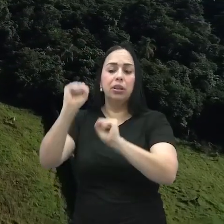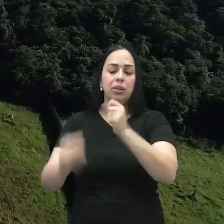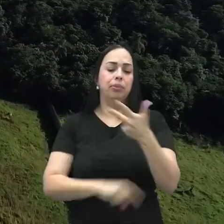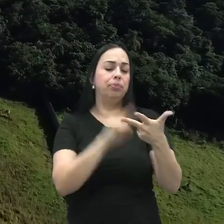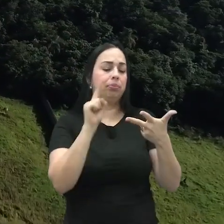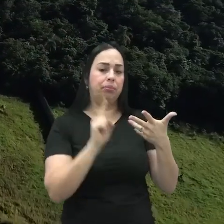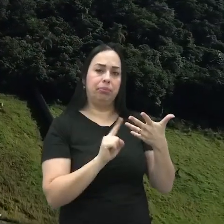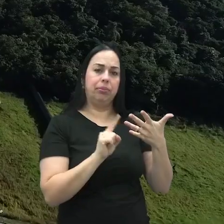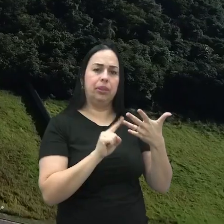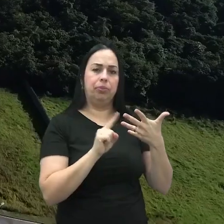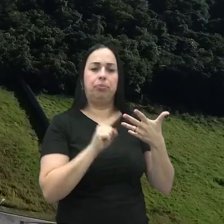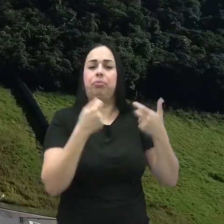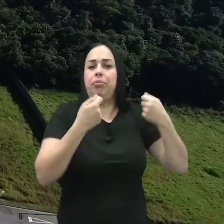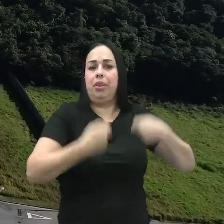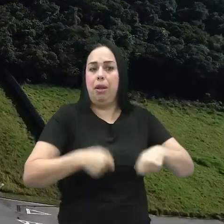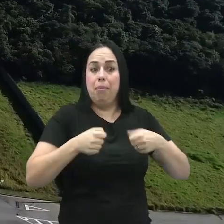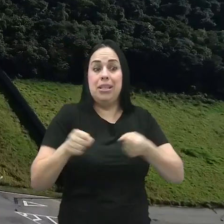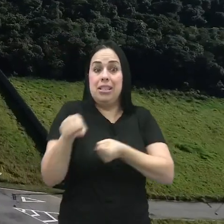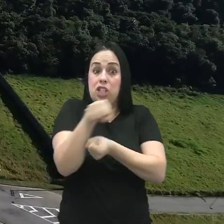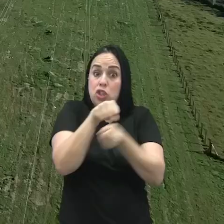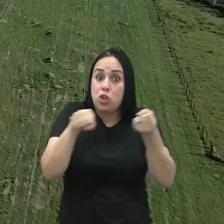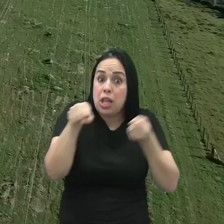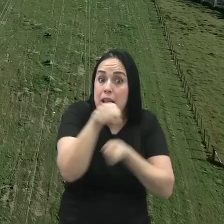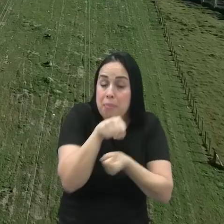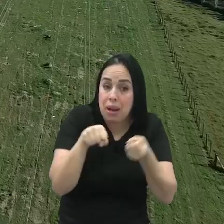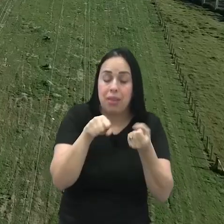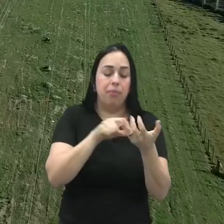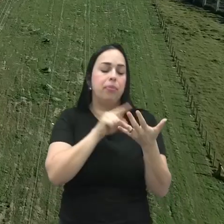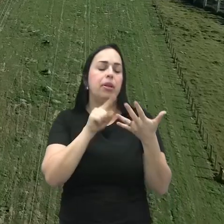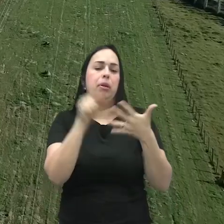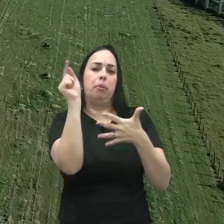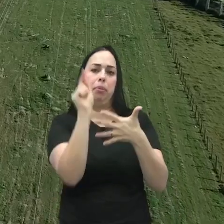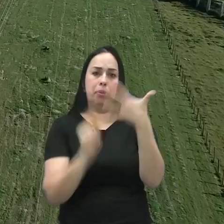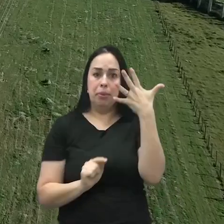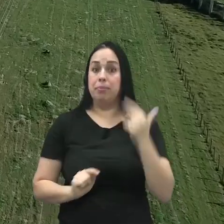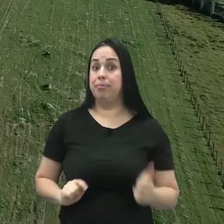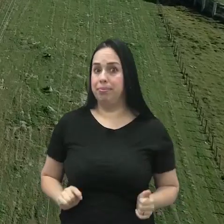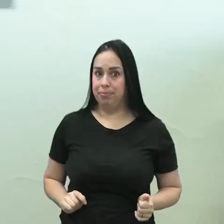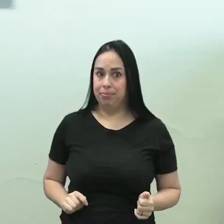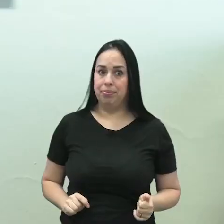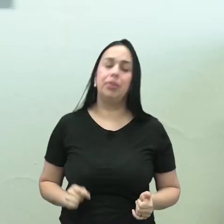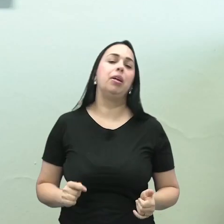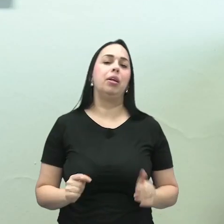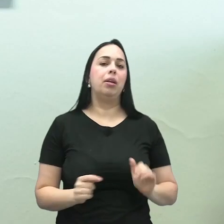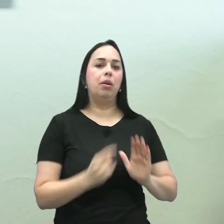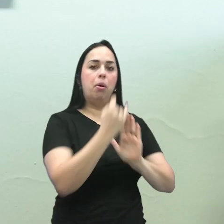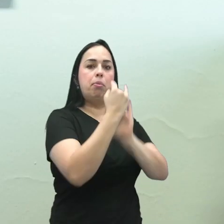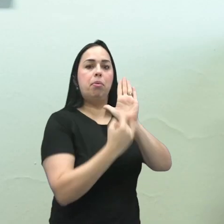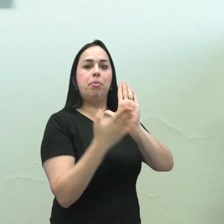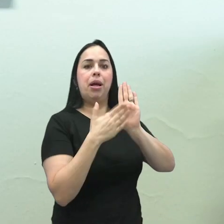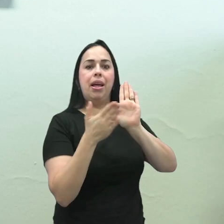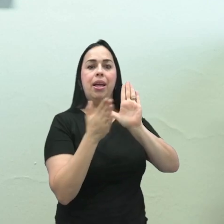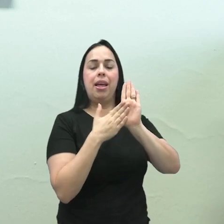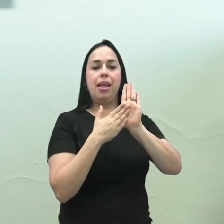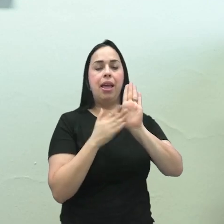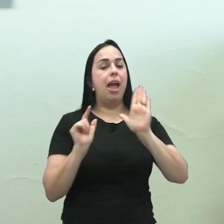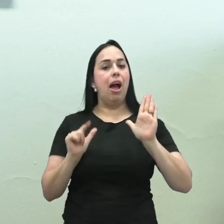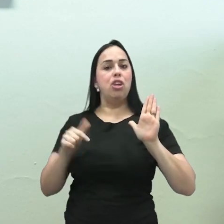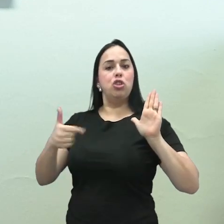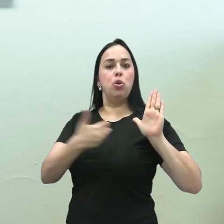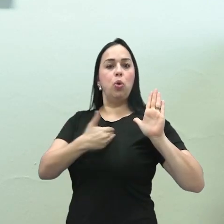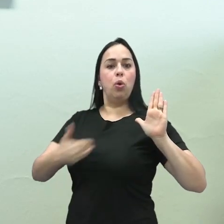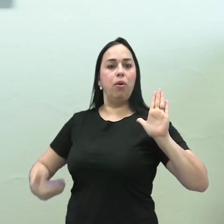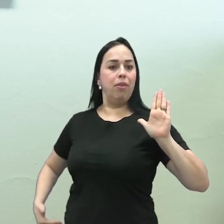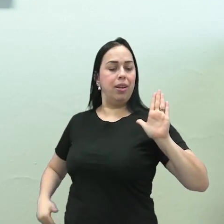áreas verdes nas construções de novos loteamentos, além de outras questões. O plano diretor é a política pública mãe